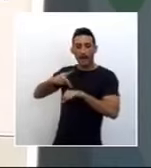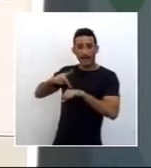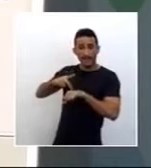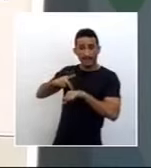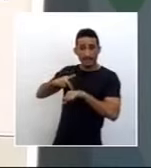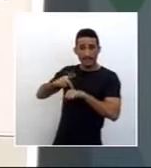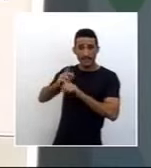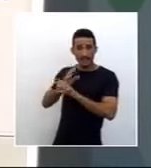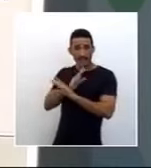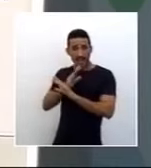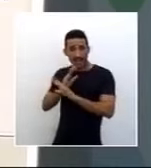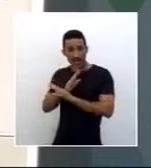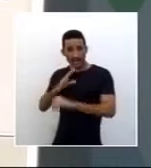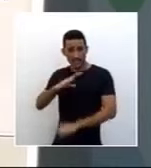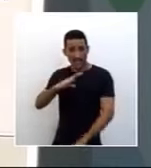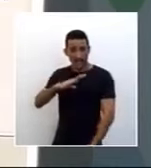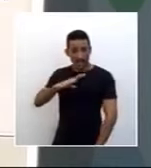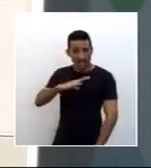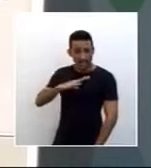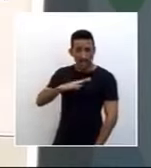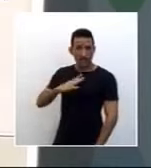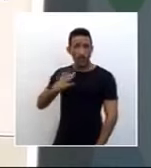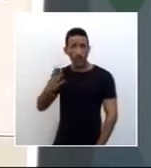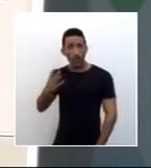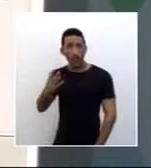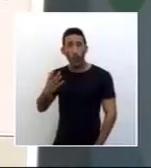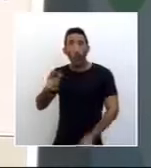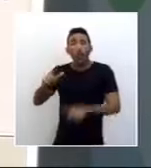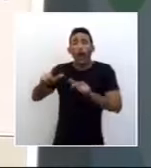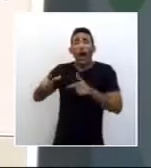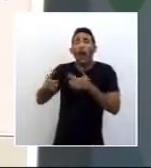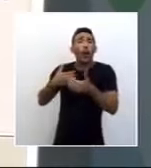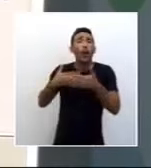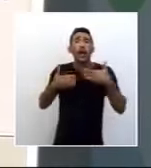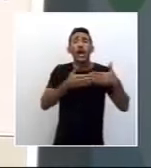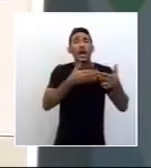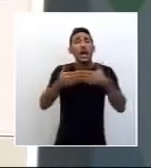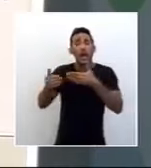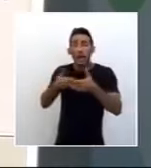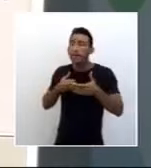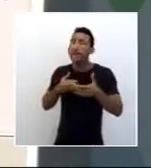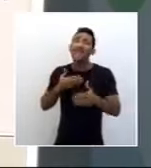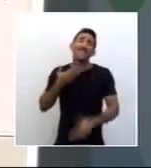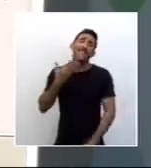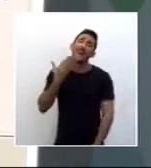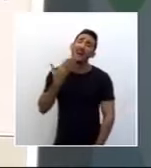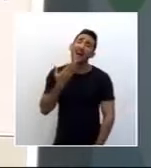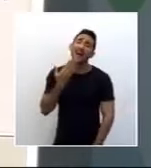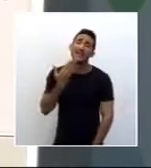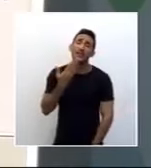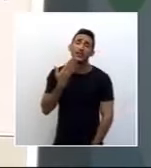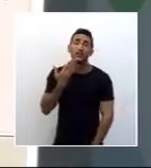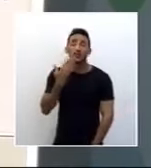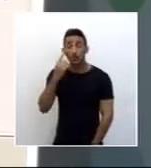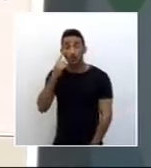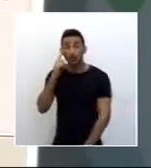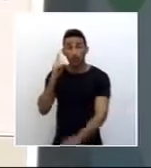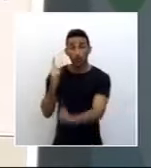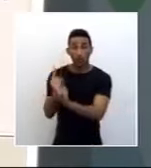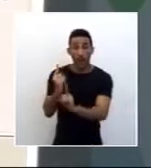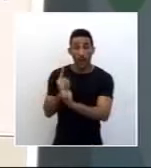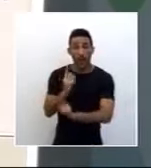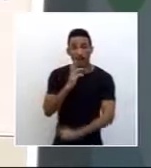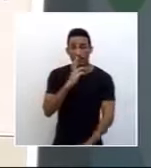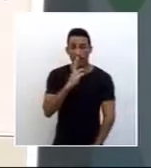uma cidade ou é um lugar né Qualquer né então já fica mais fácil de você localizar a